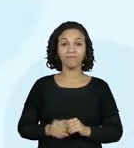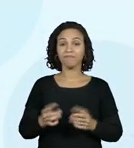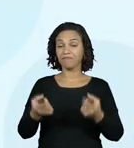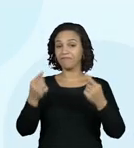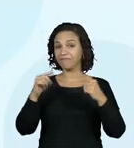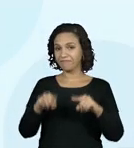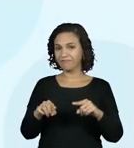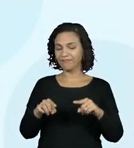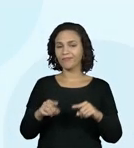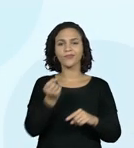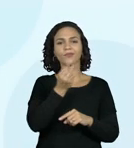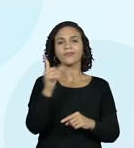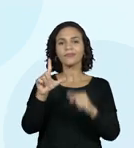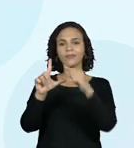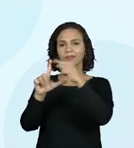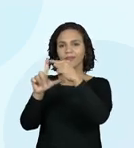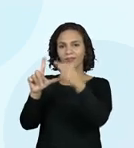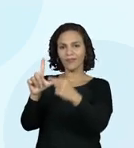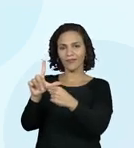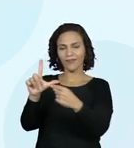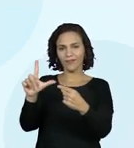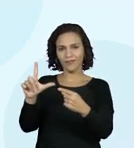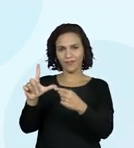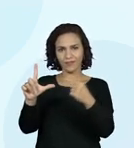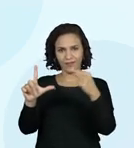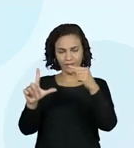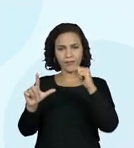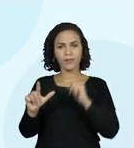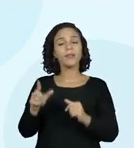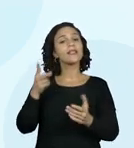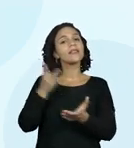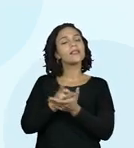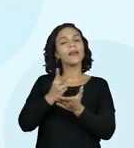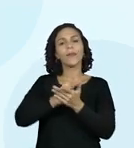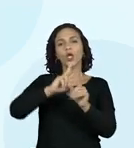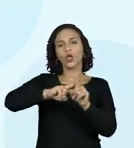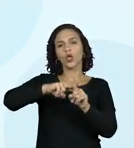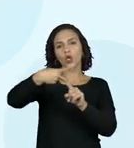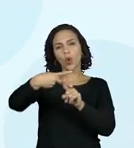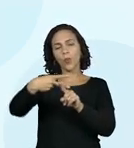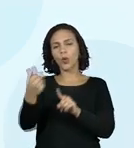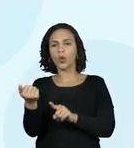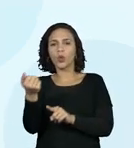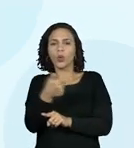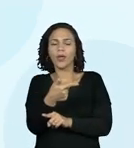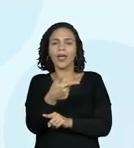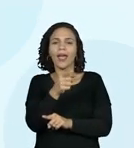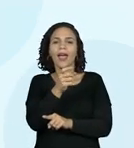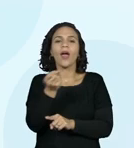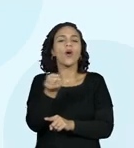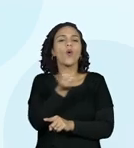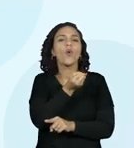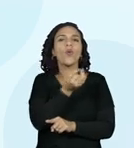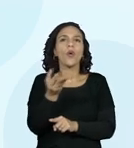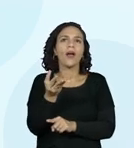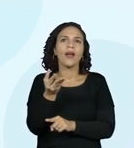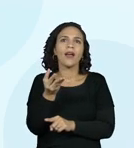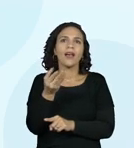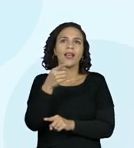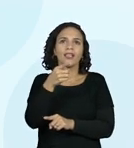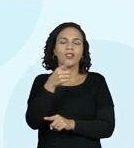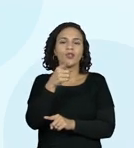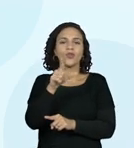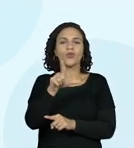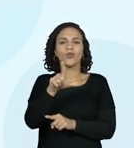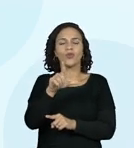Próximo, número de vértices, turma. Número de vértices sempre vai ser o dobro do valor, beleza? Sempre o número do valor de